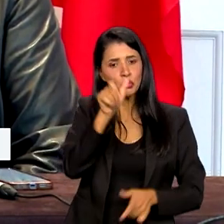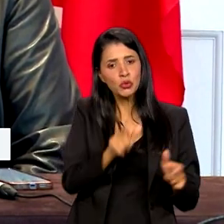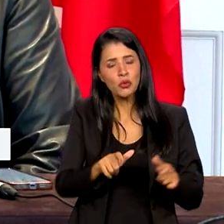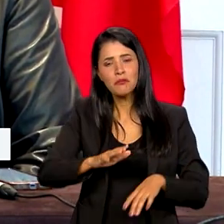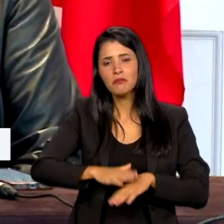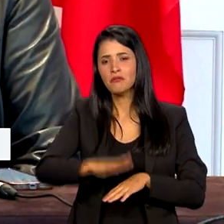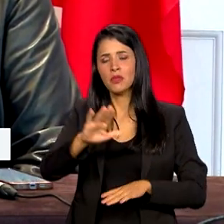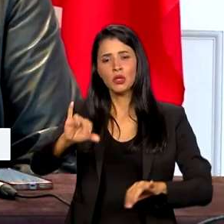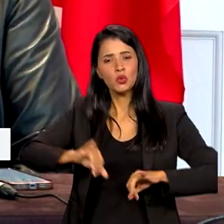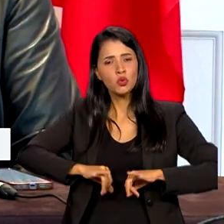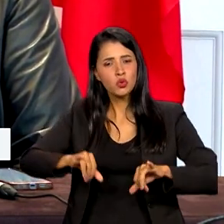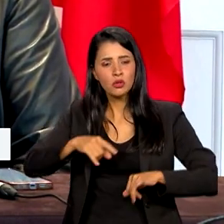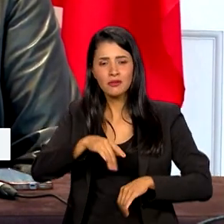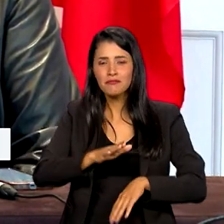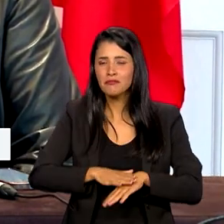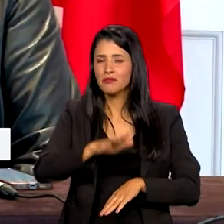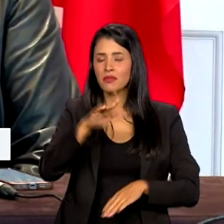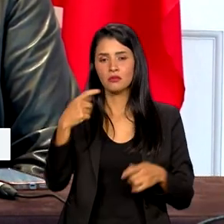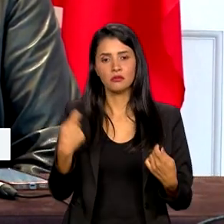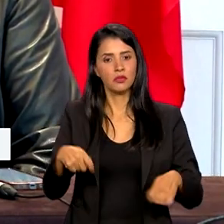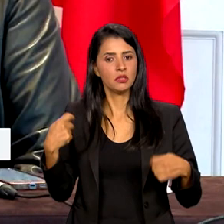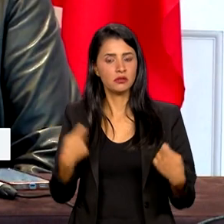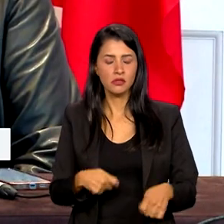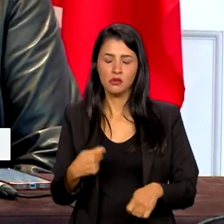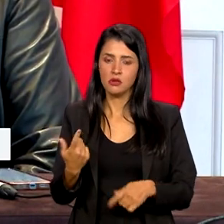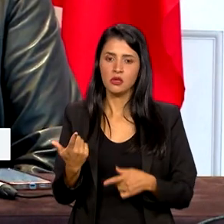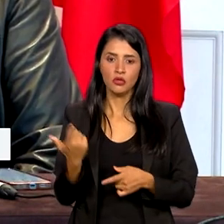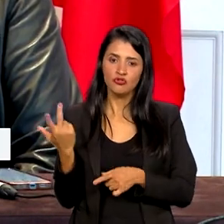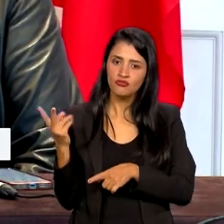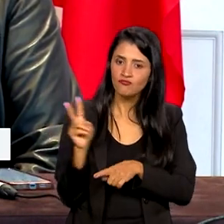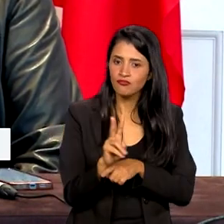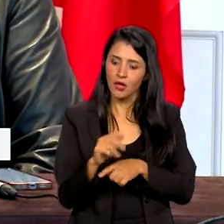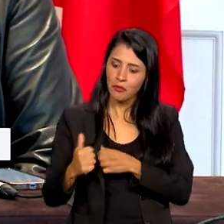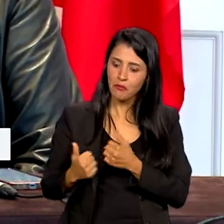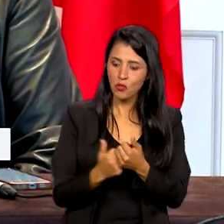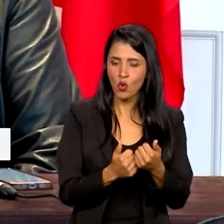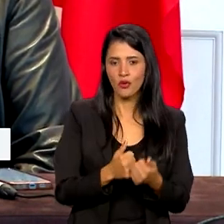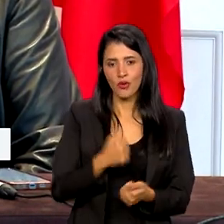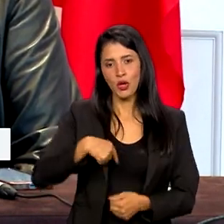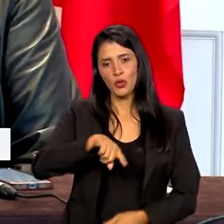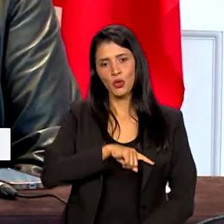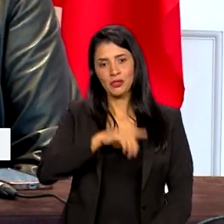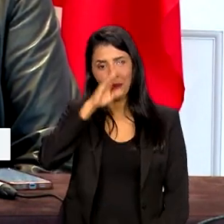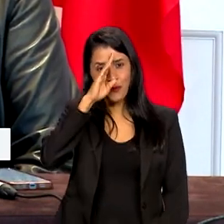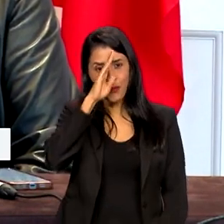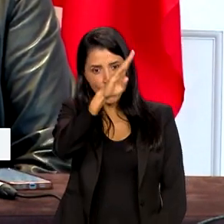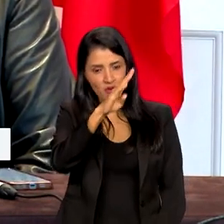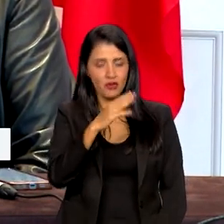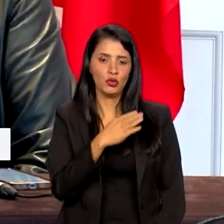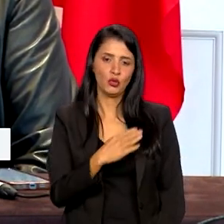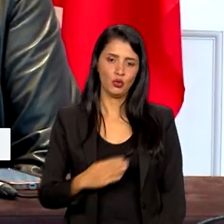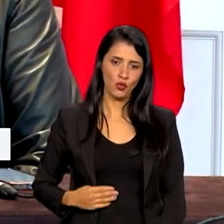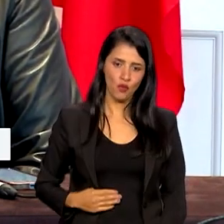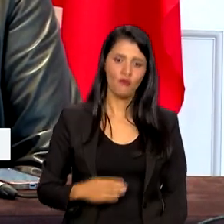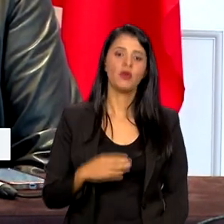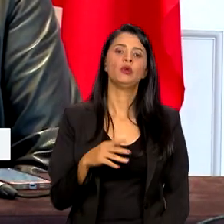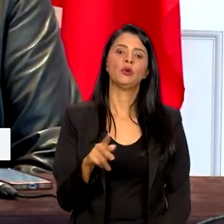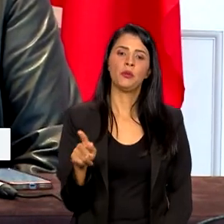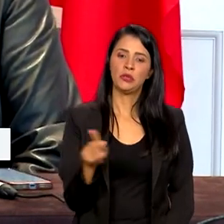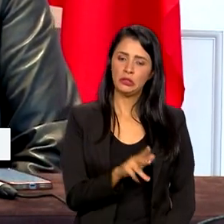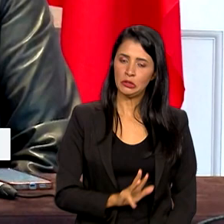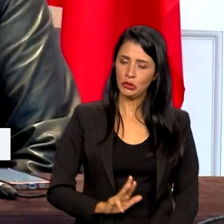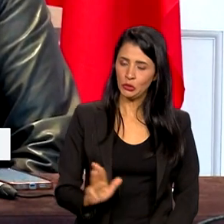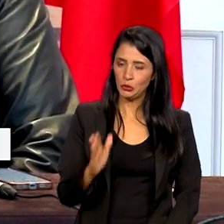precisam, os brasileiros e brasileiras são a nossa prioridade, é a prioridade do governo do presidente Lula. É isso, muito